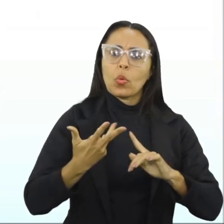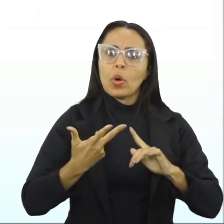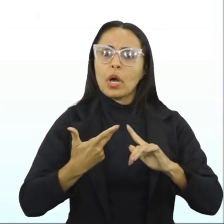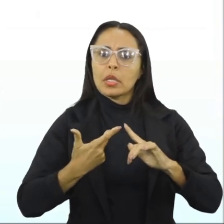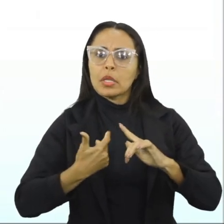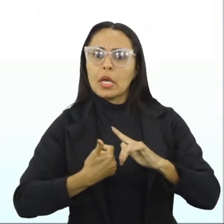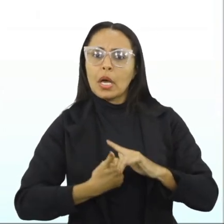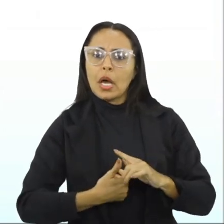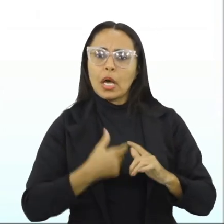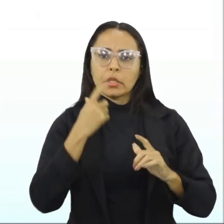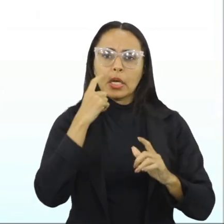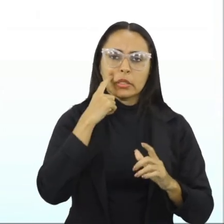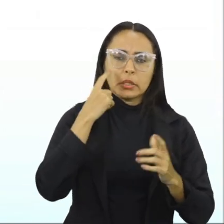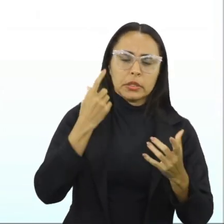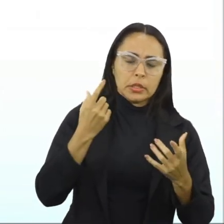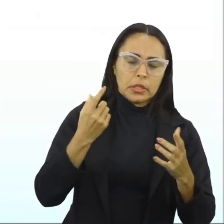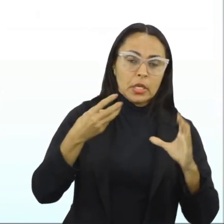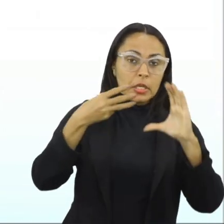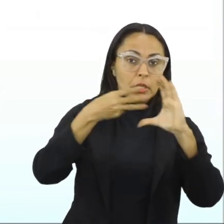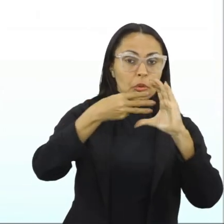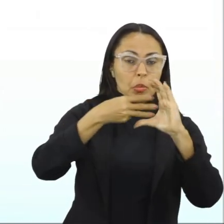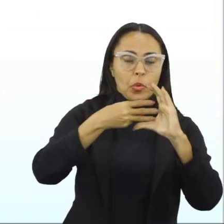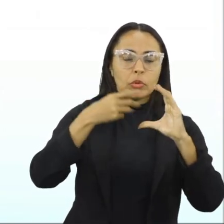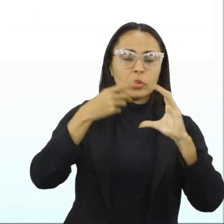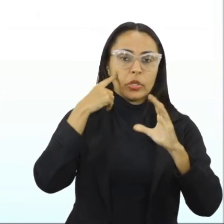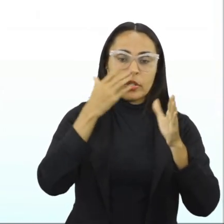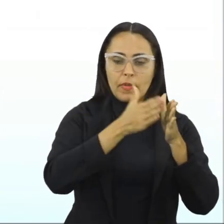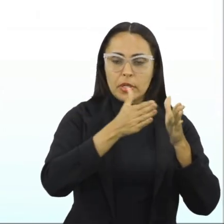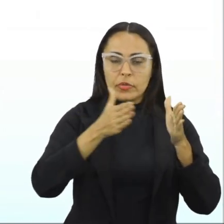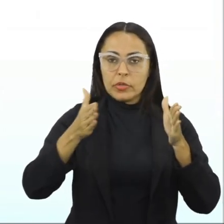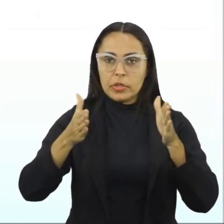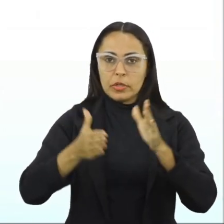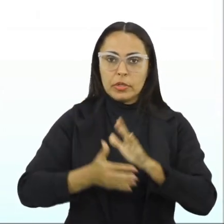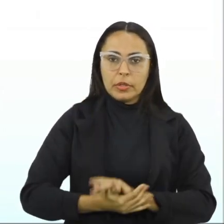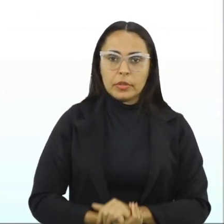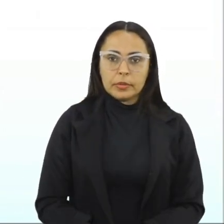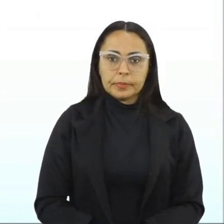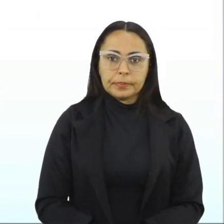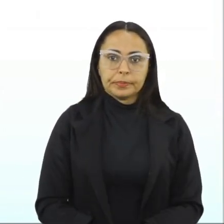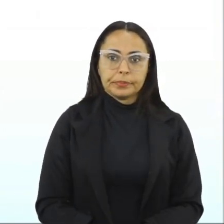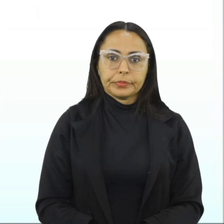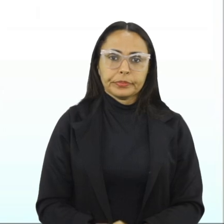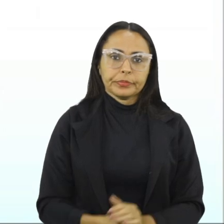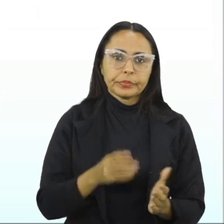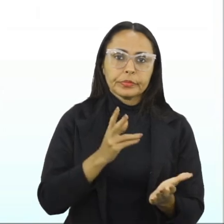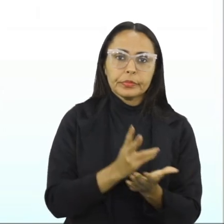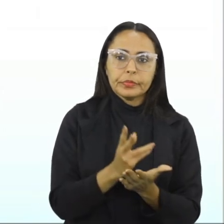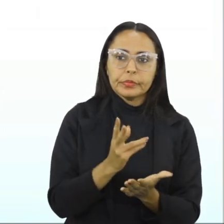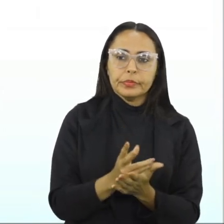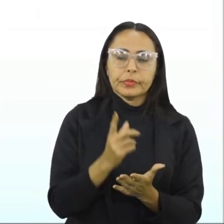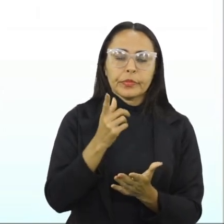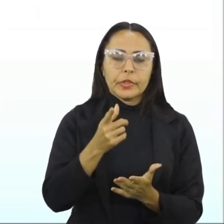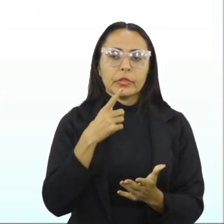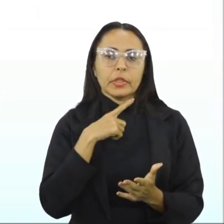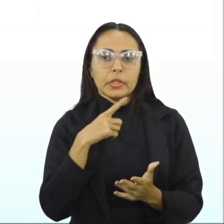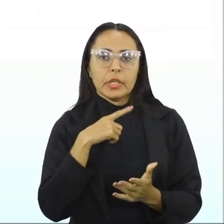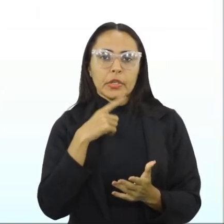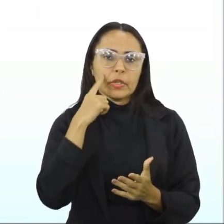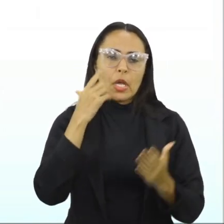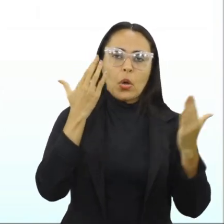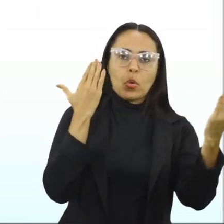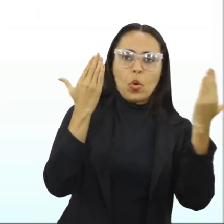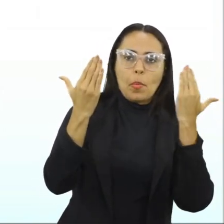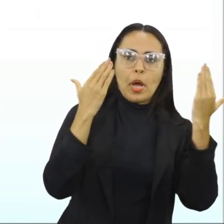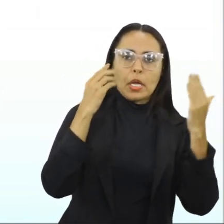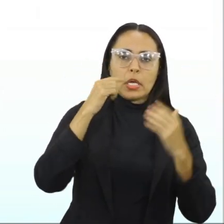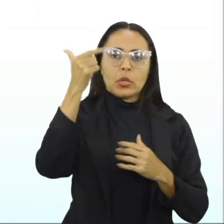quantidade de cada composto dentro da célula. Aí a gente vai dividir assim, prestem atenção. Sempre a gente vai ter e vai fazer a